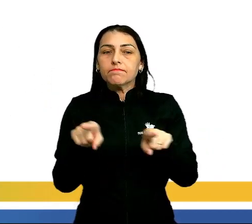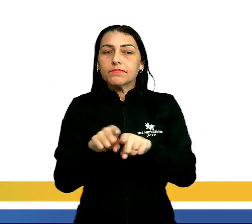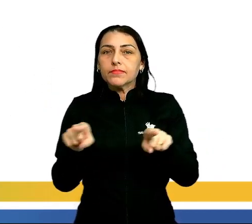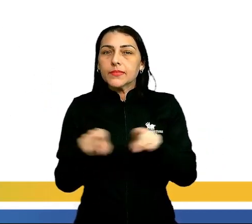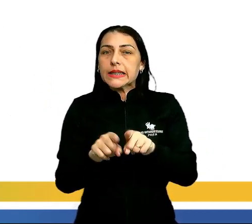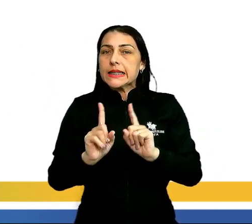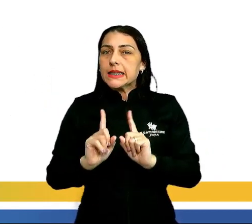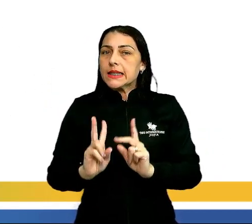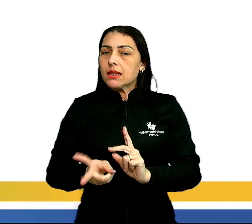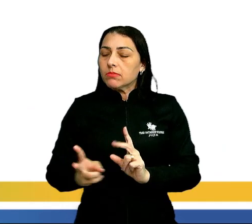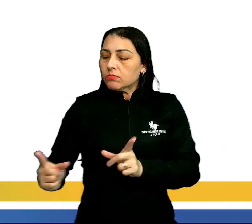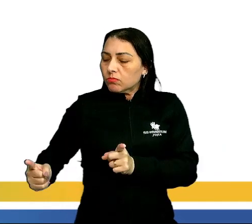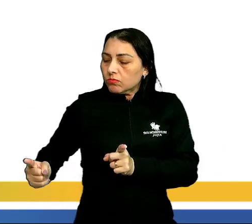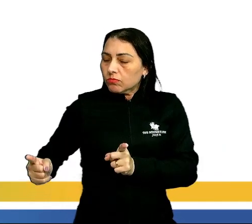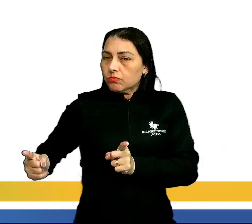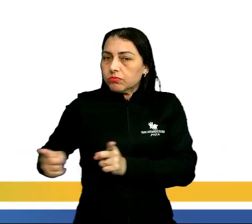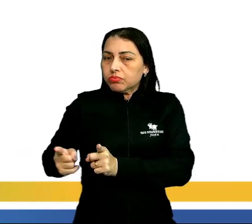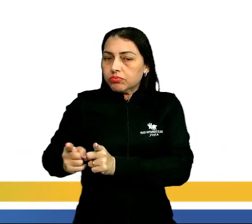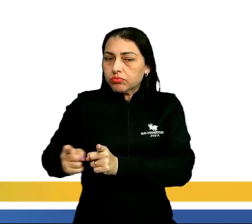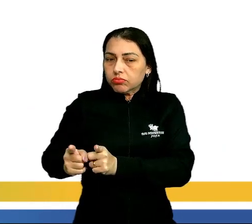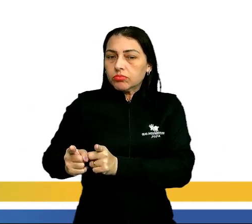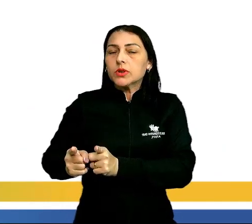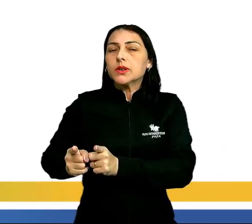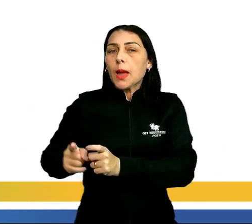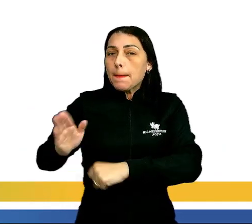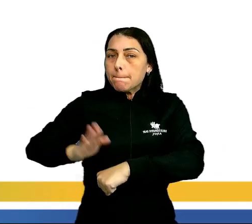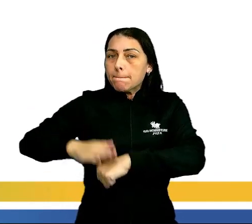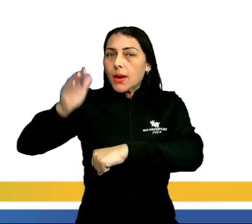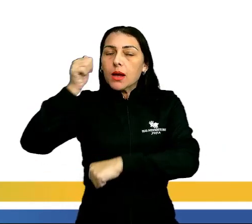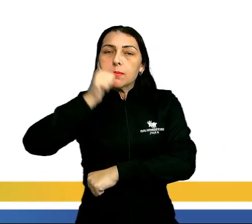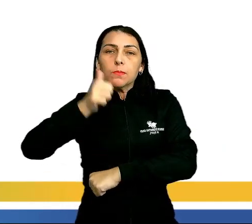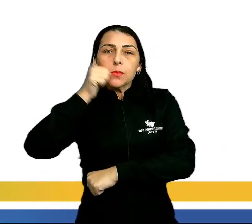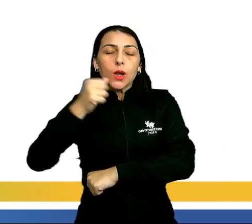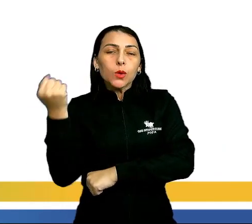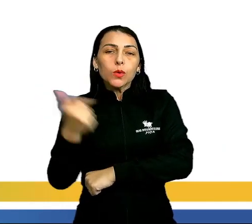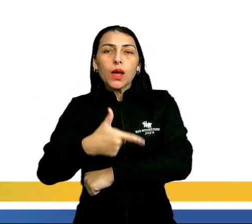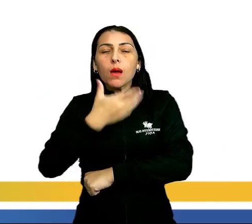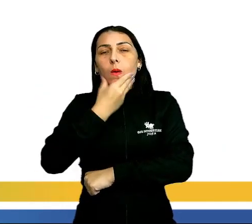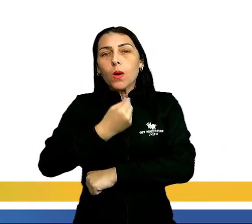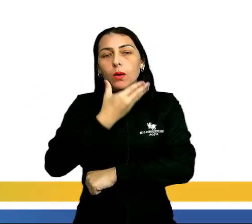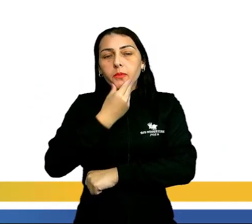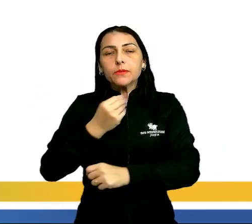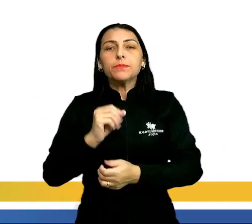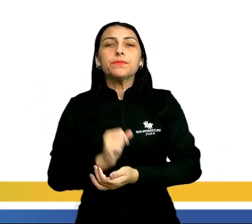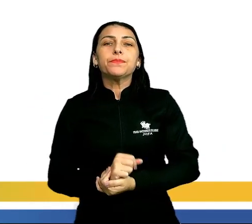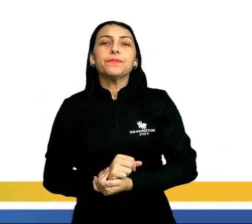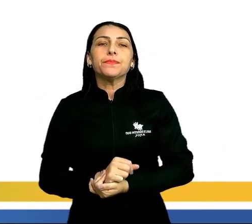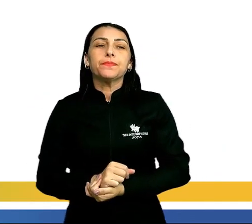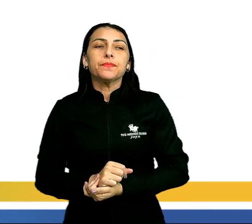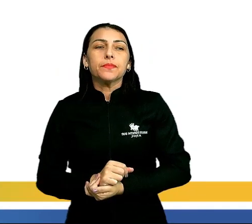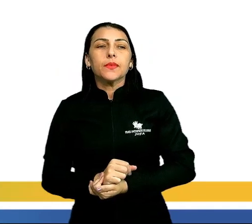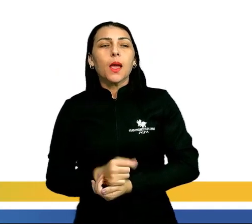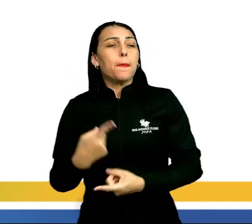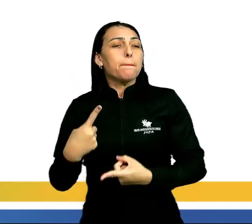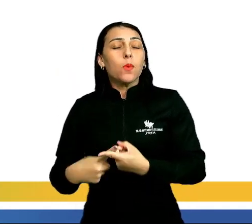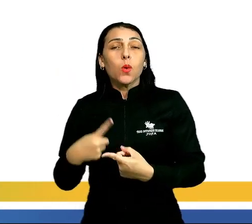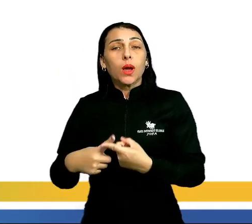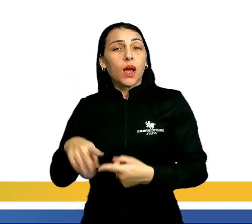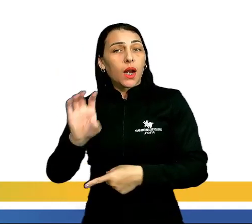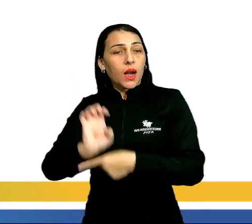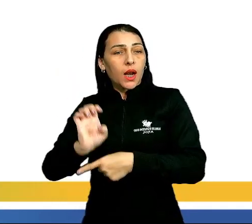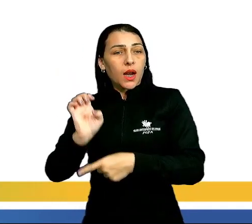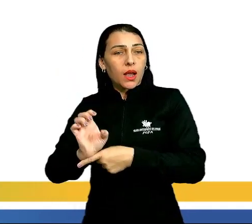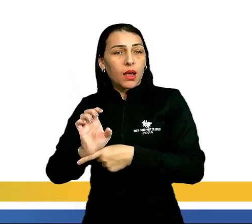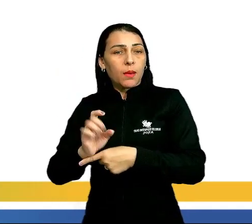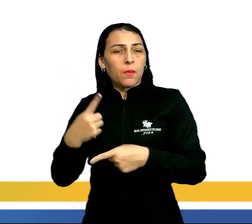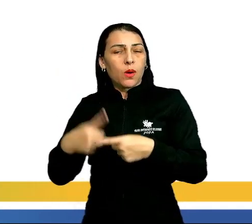inclusive, quando chega no ano de 2040, nessa projeção, a população ela diminui. E por que não pode ser a